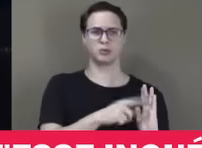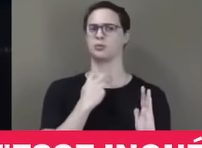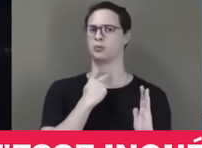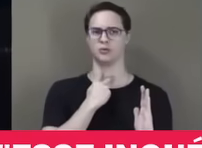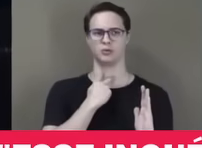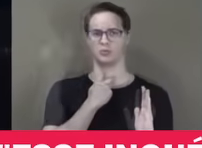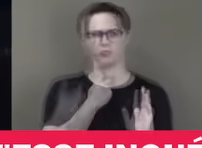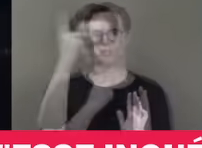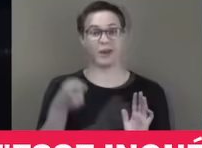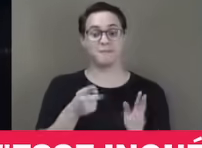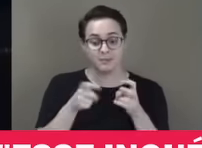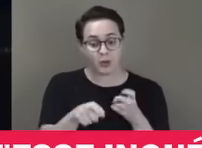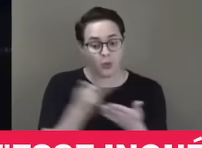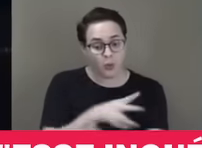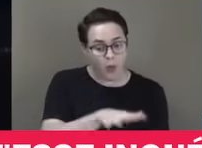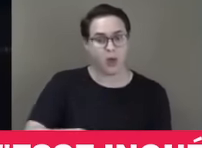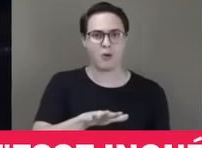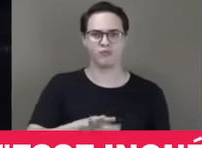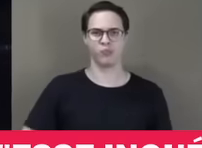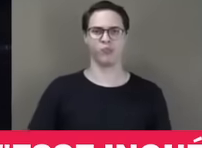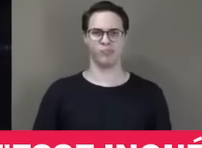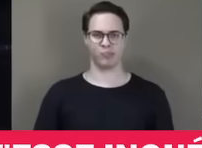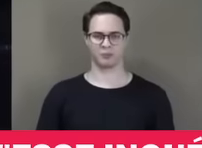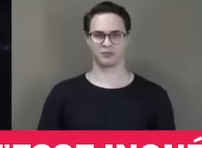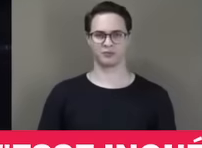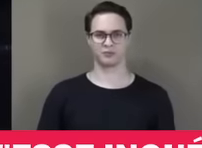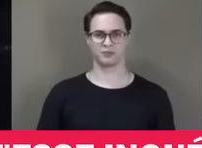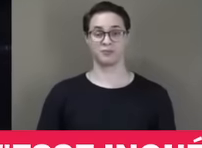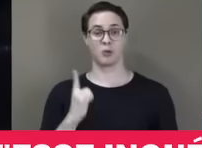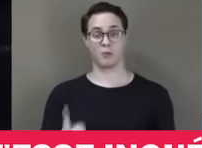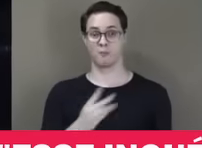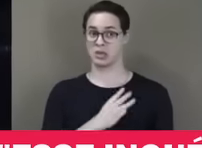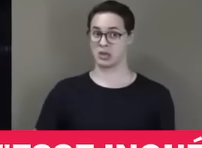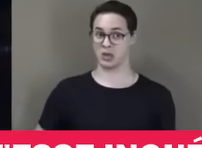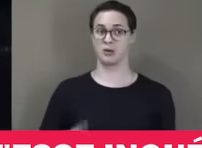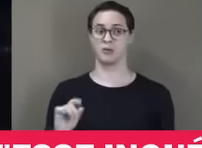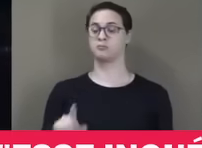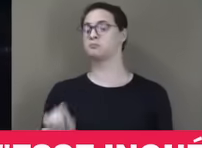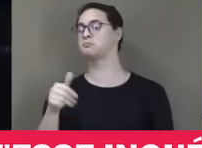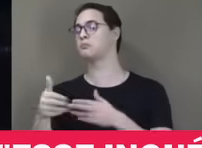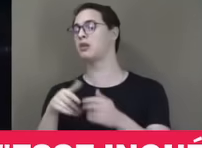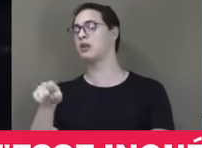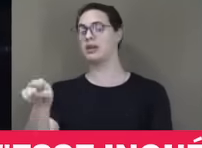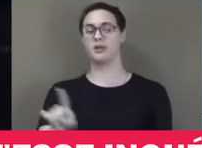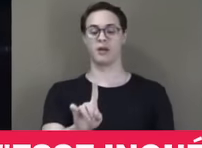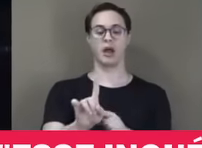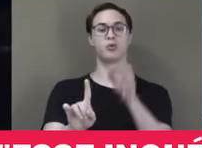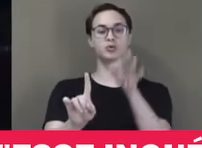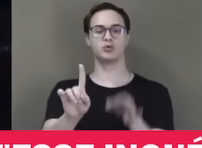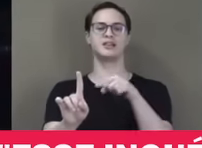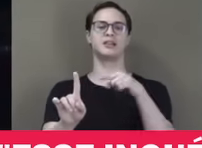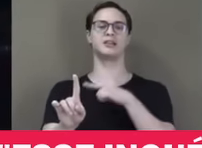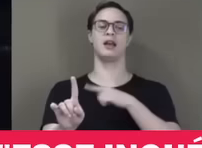investiga e acusa. O ministro relator, aleatoriamente escolhido pelo sistema de distribuição regular, é o juiz natural. Não